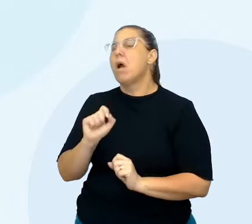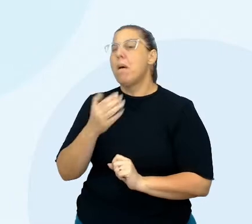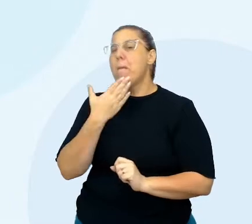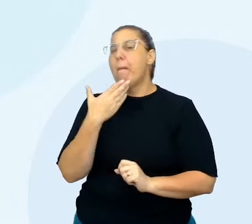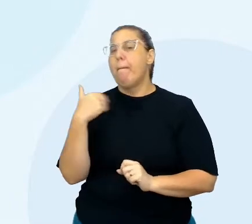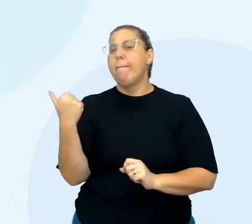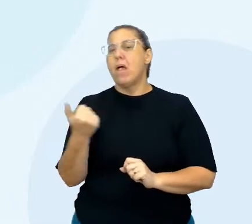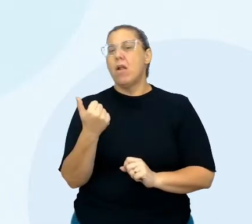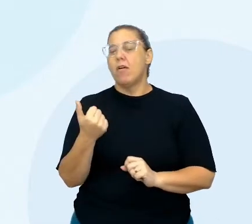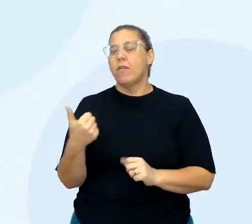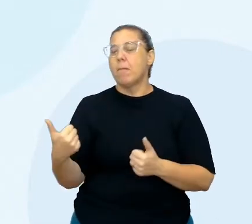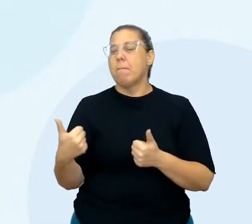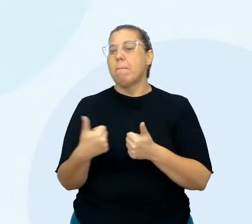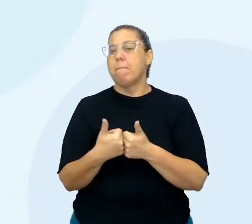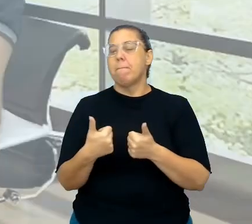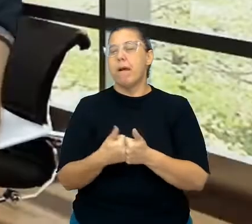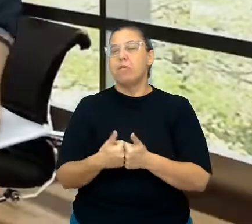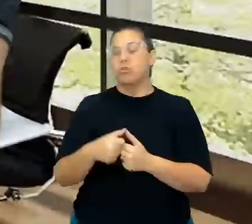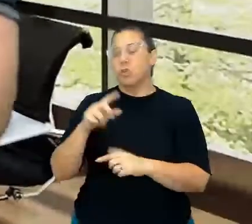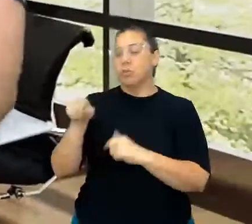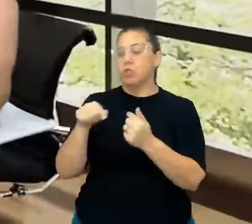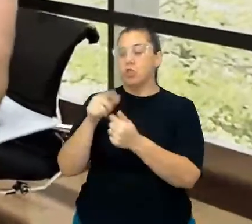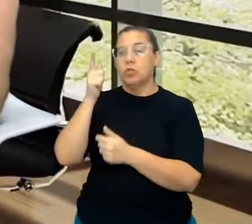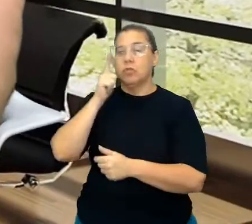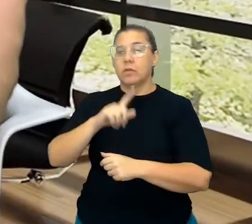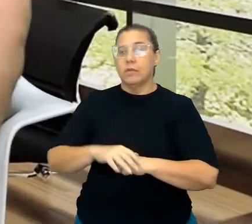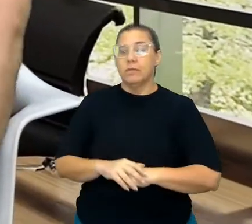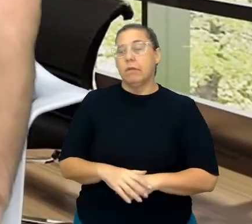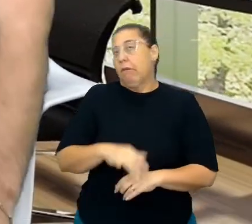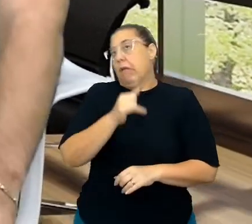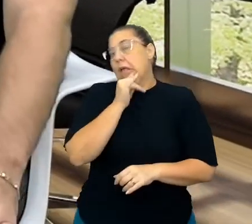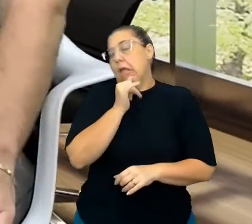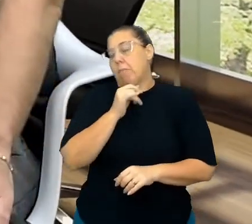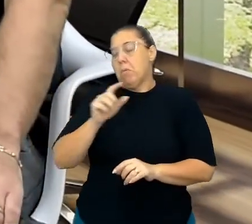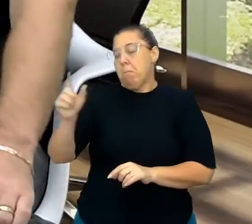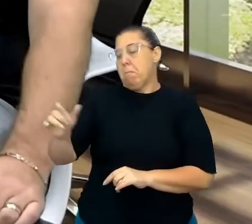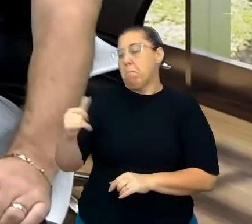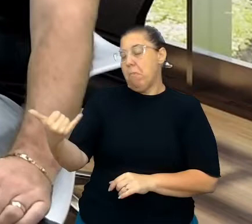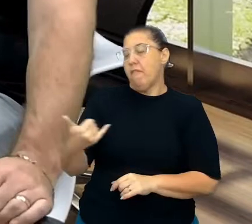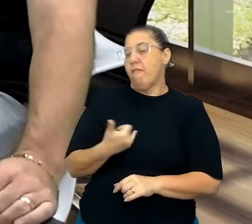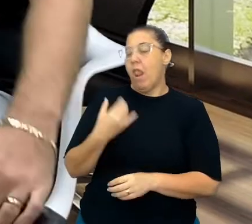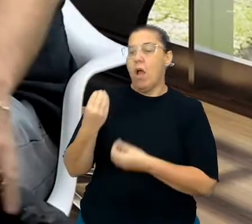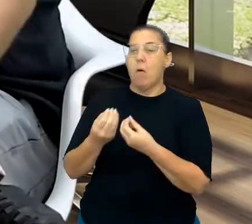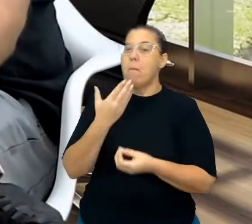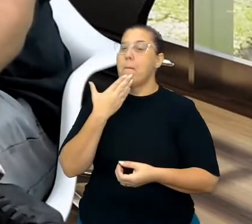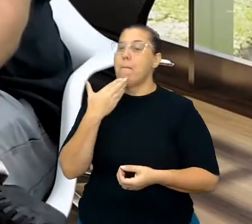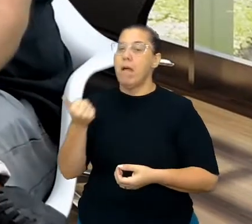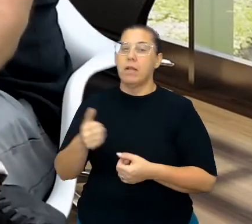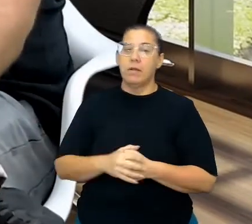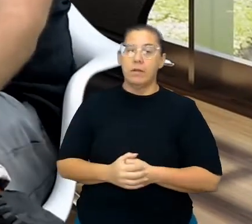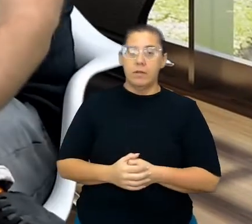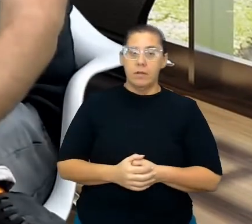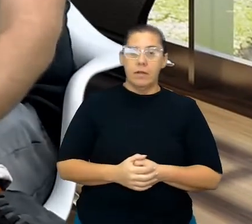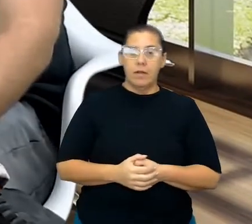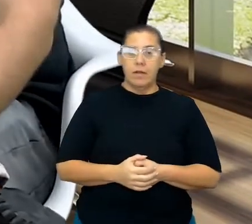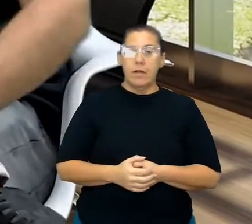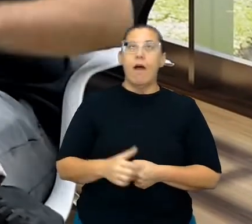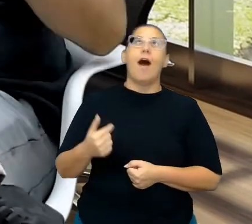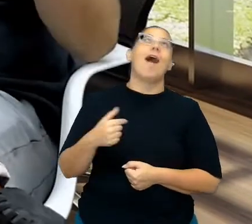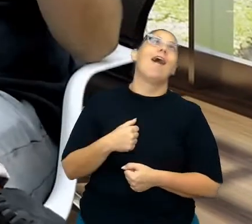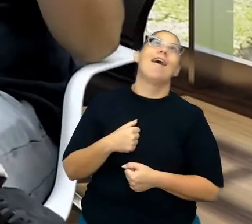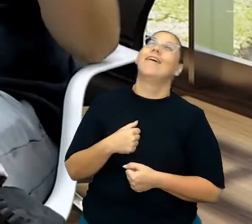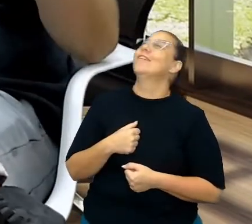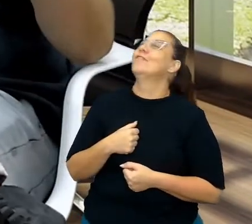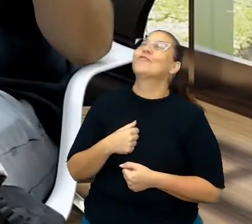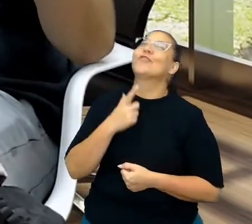se aproximar dos seus sonhos? Por exemplo, diz um sonho seu e como você pode se aproximar dele. Me tornar psiquiatra.